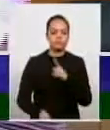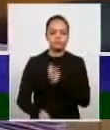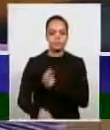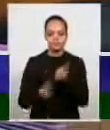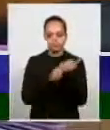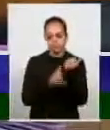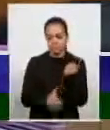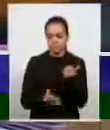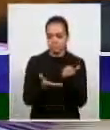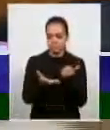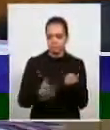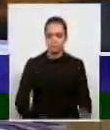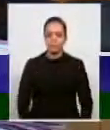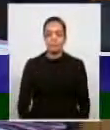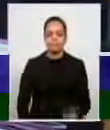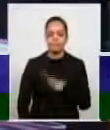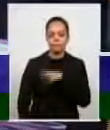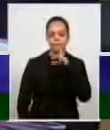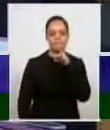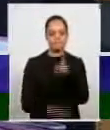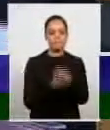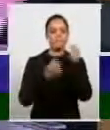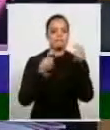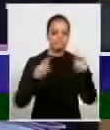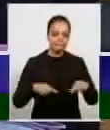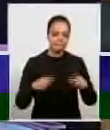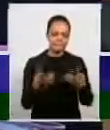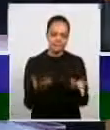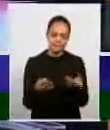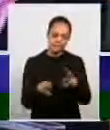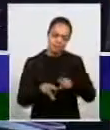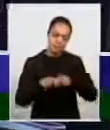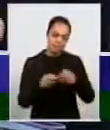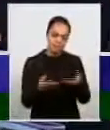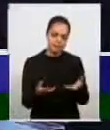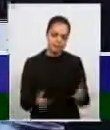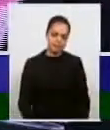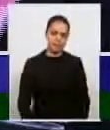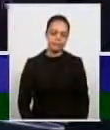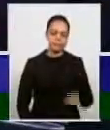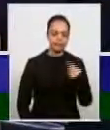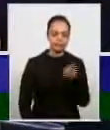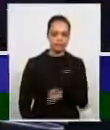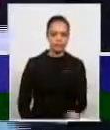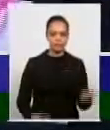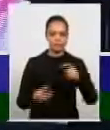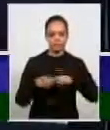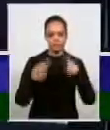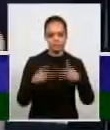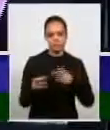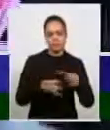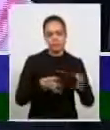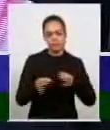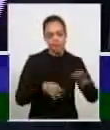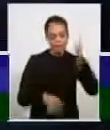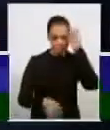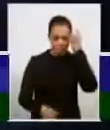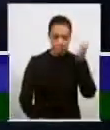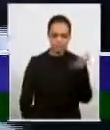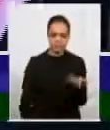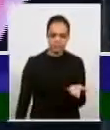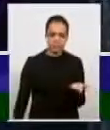na mesa contêm parecer contrário. Portanto, nós voltaremos com essas matérias no dia de